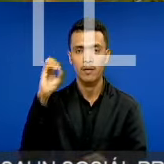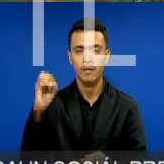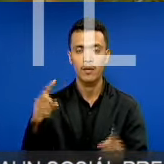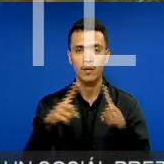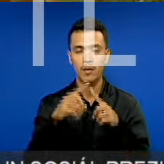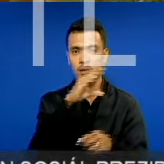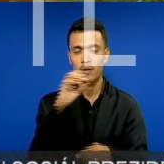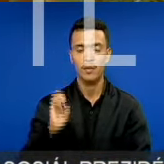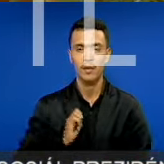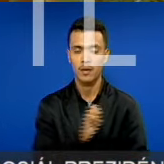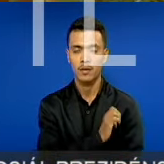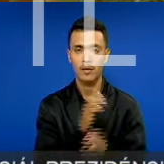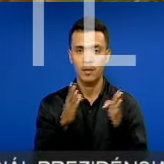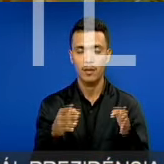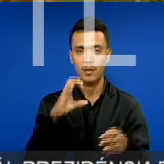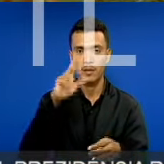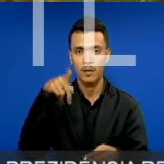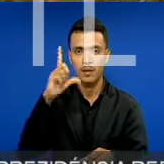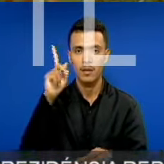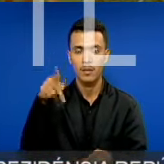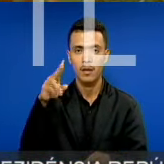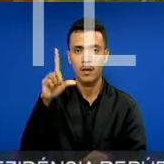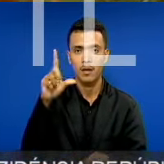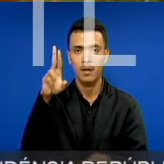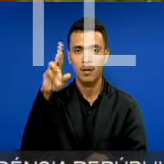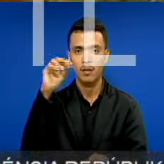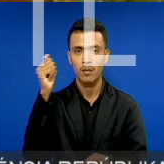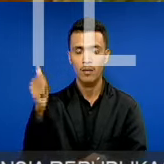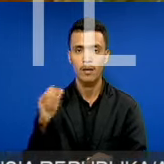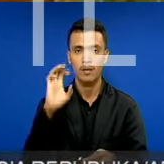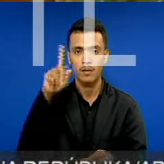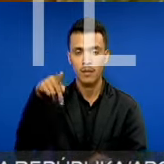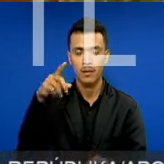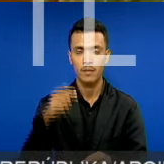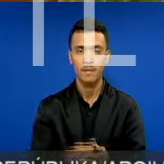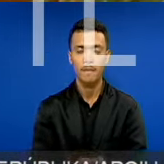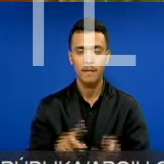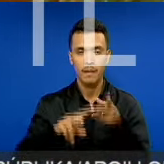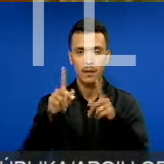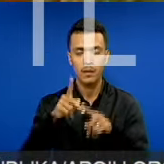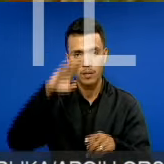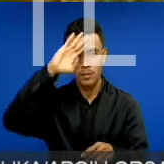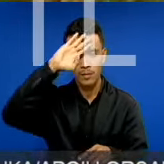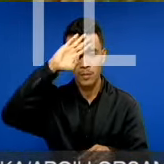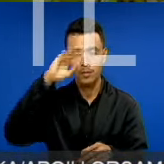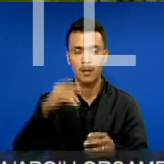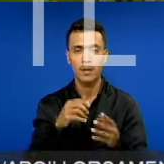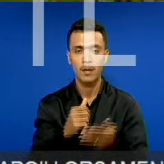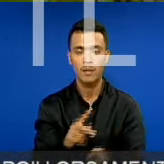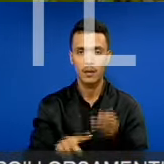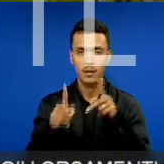Laura Abrantes, quarta-feira né. José Ramos Horta Teten, nação Cuba sai parceiro dia com Timor-Leste desde a restauração da